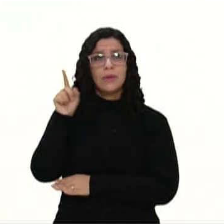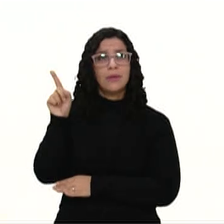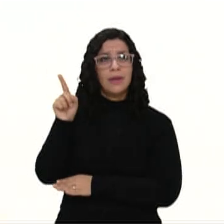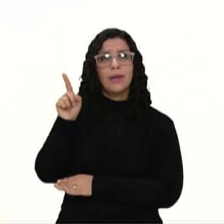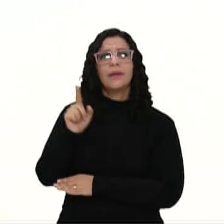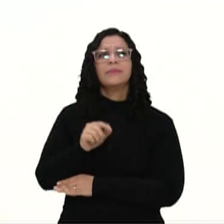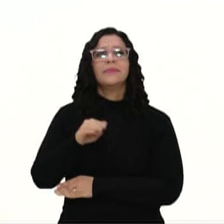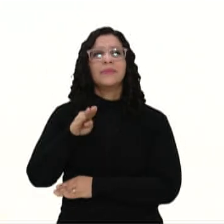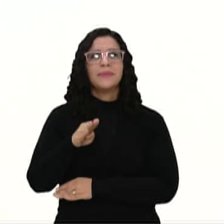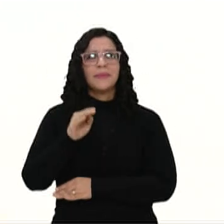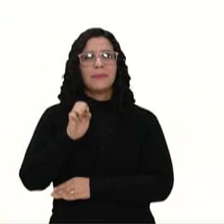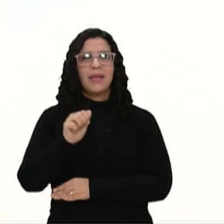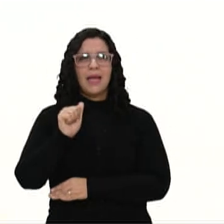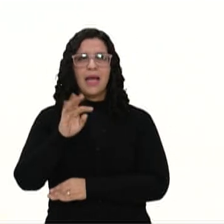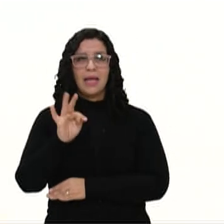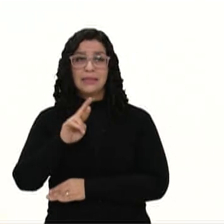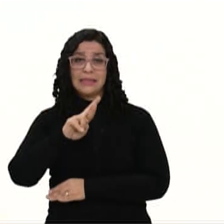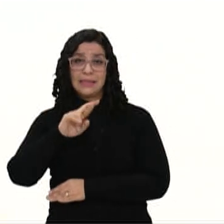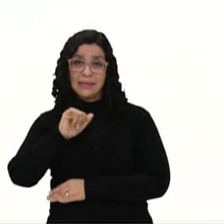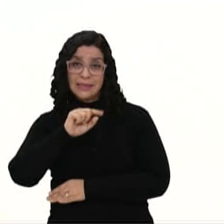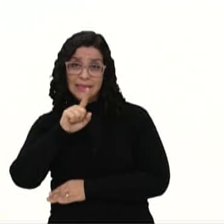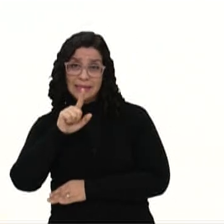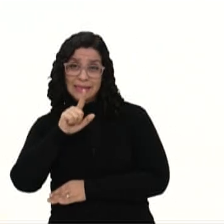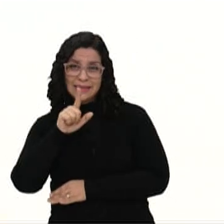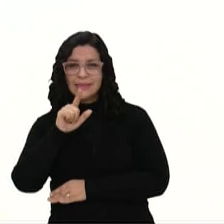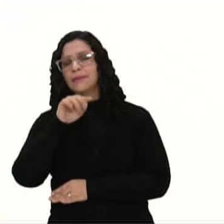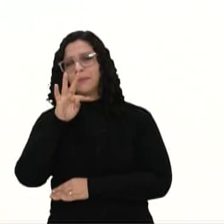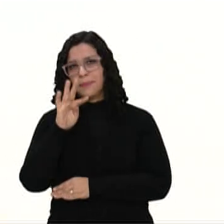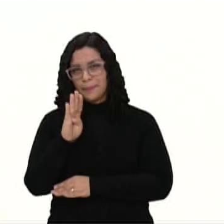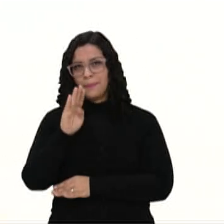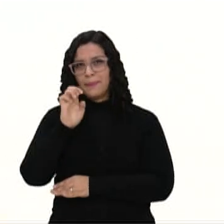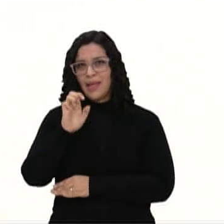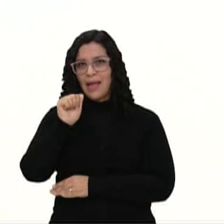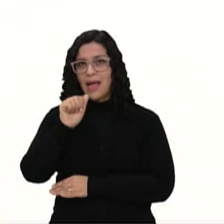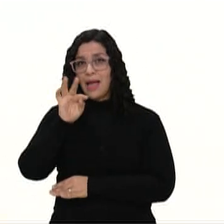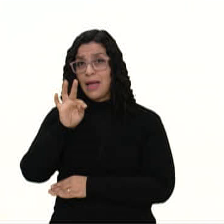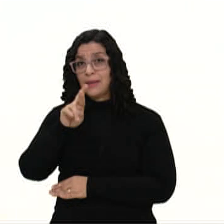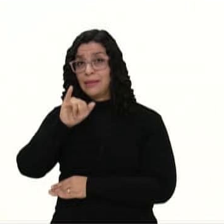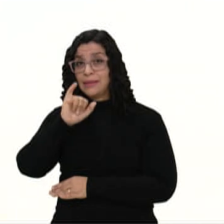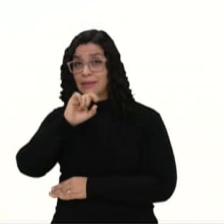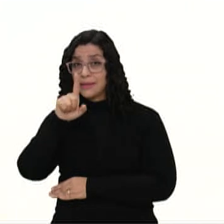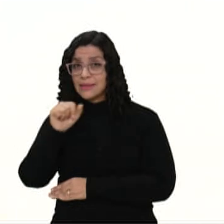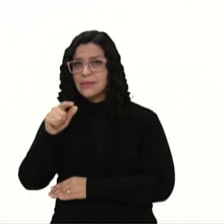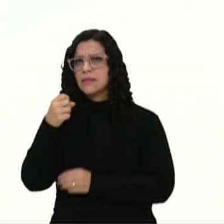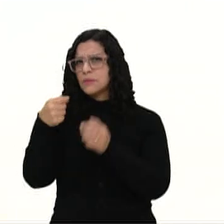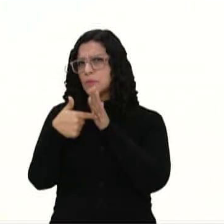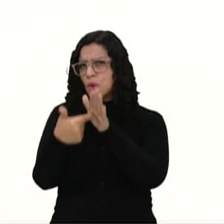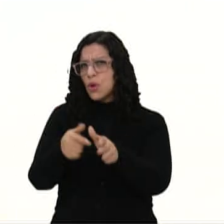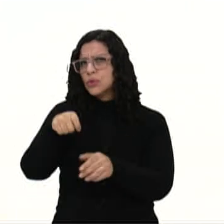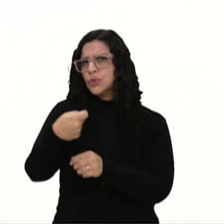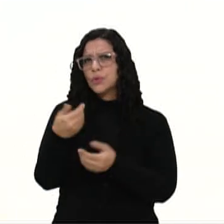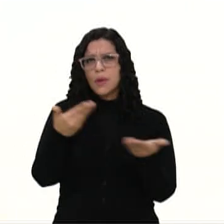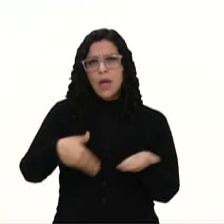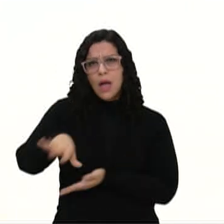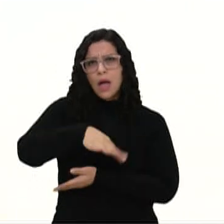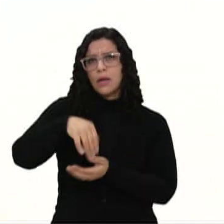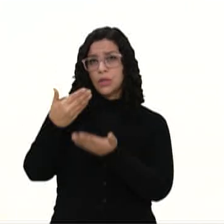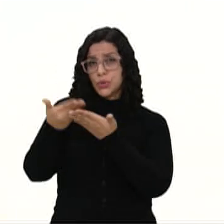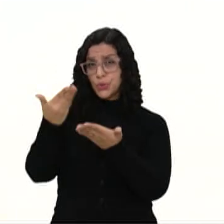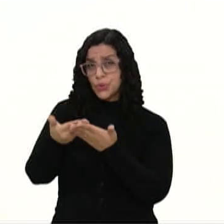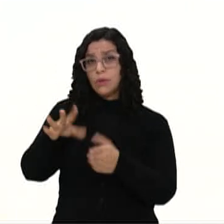apresenta conselhos a jovens que têm dificuldade para lidar com questões relacionadas aos estudos ou à própria